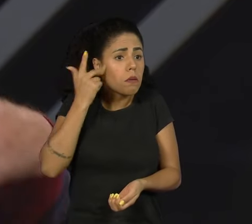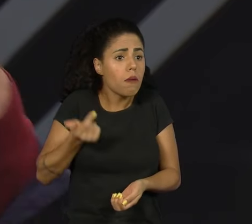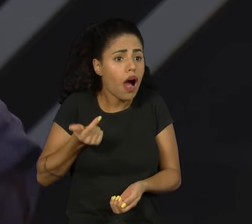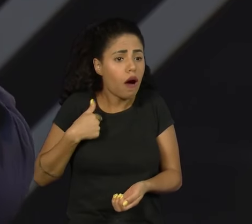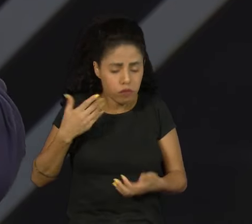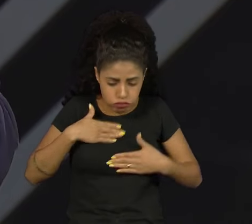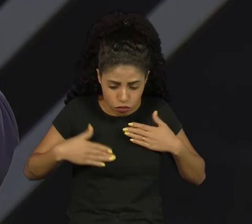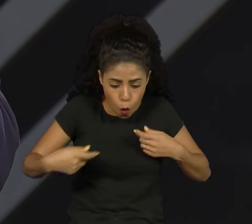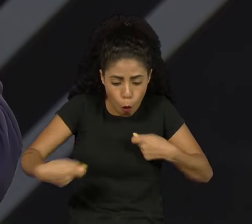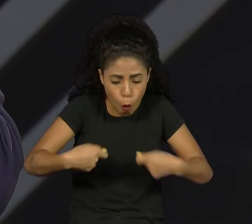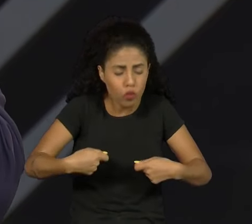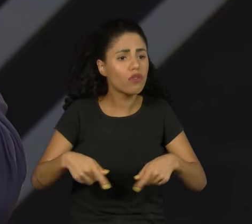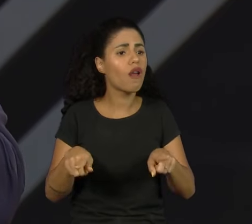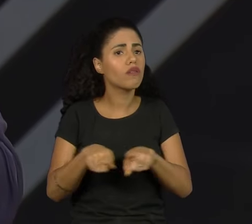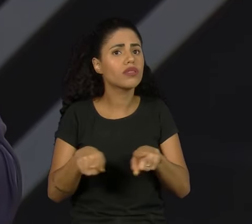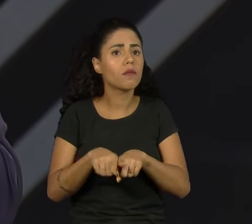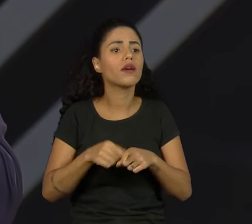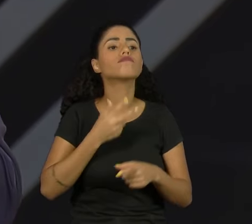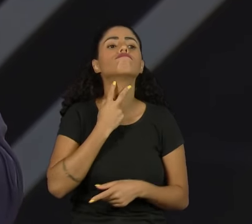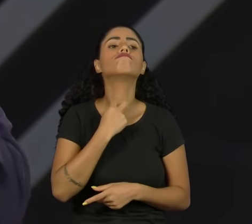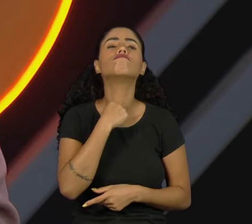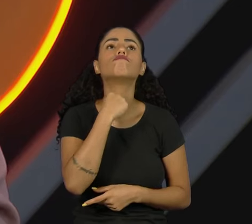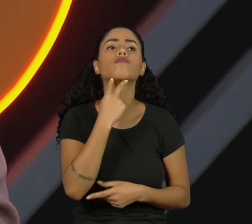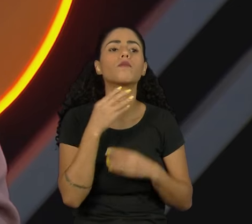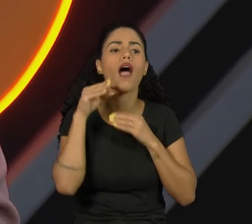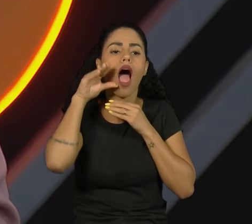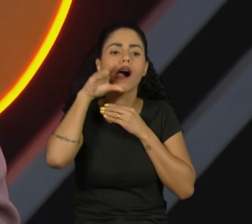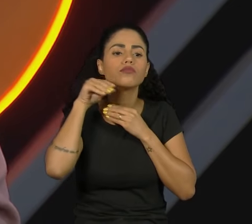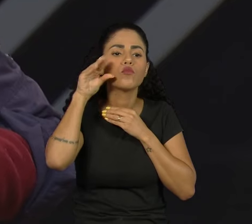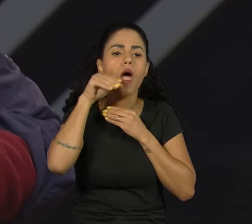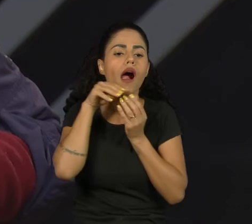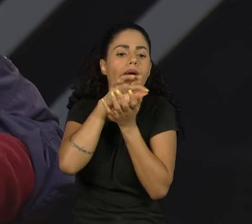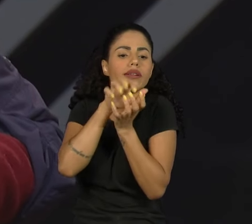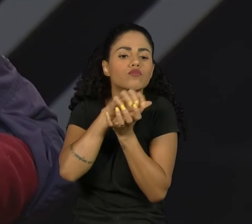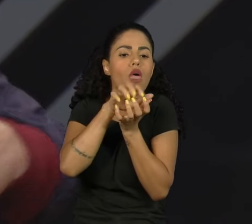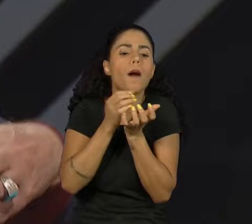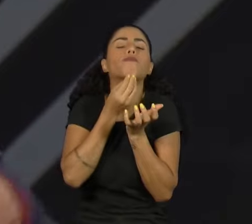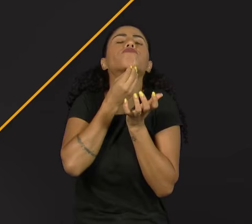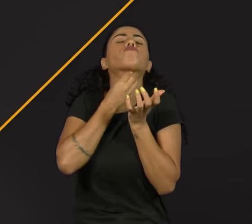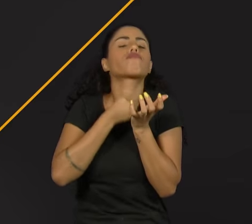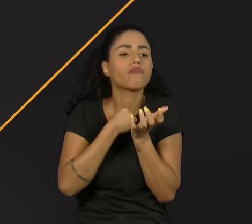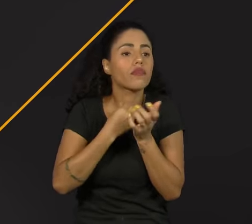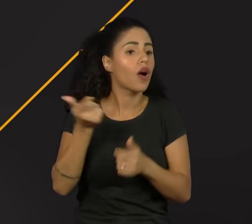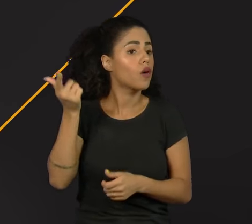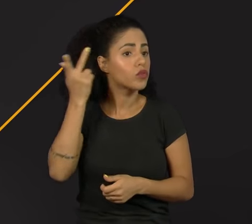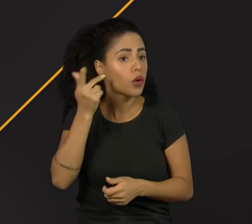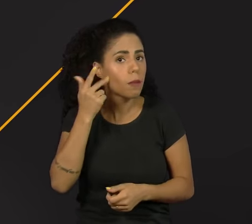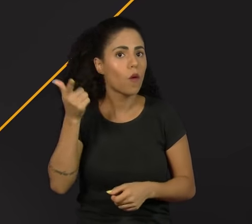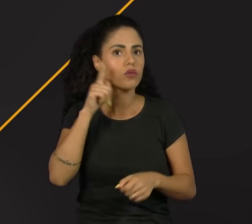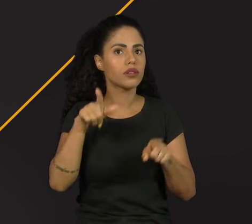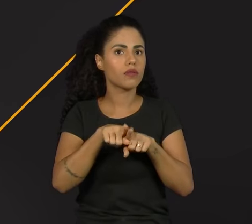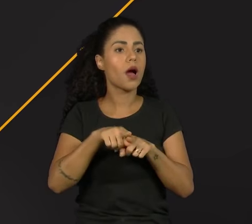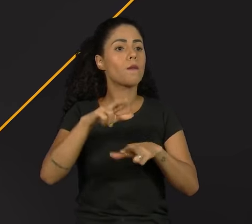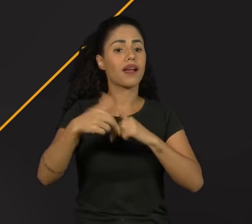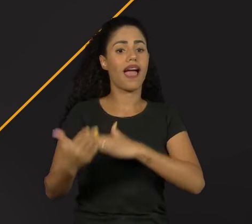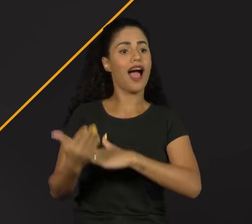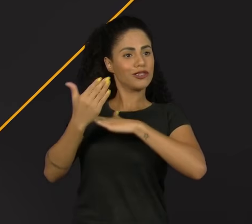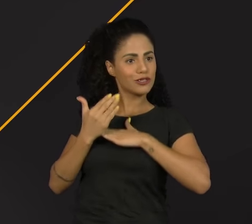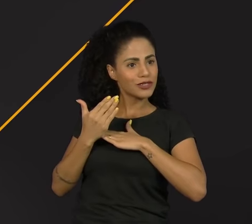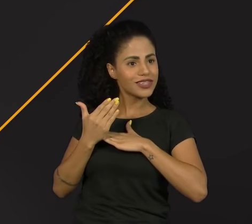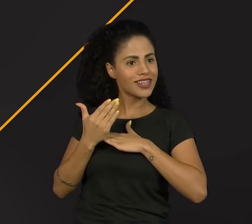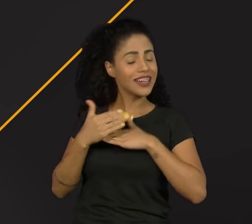você tem as forças na garganta para deglutir, na respiração e nos esfíncteres mais